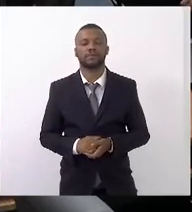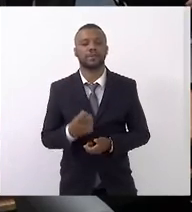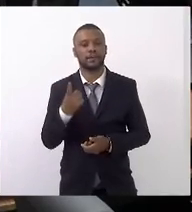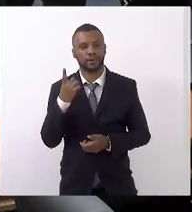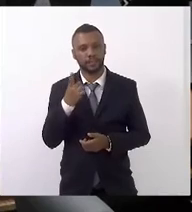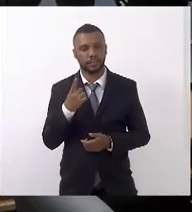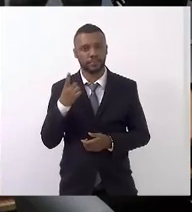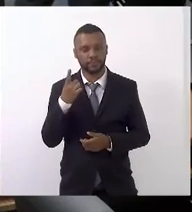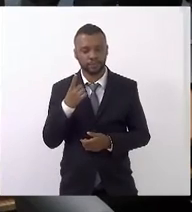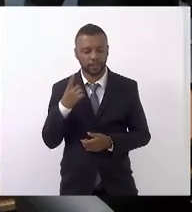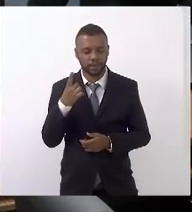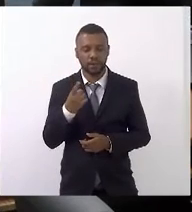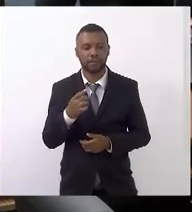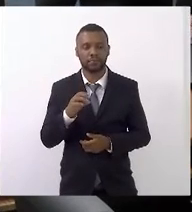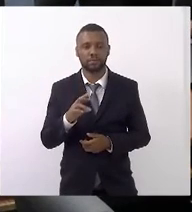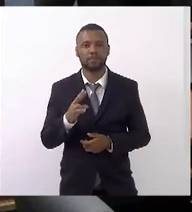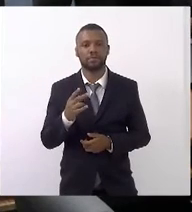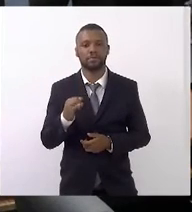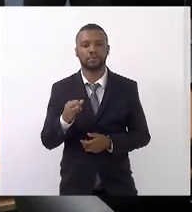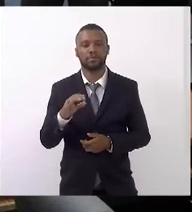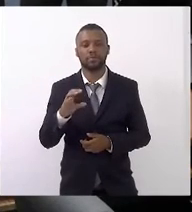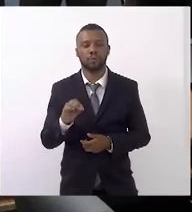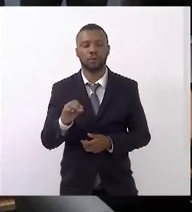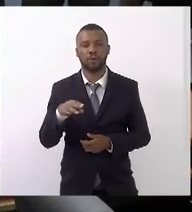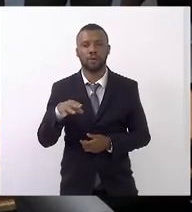Deputado Chico Machado.